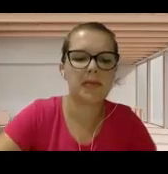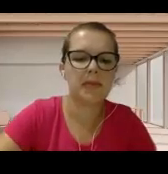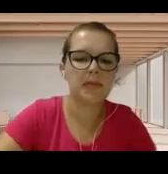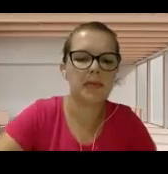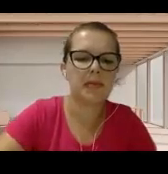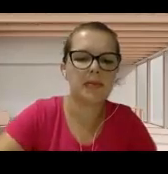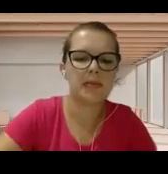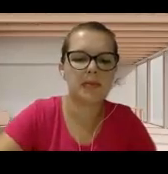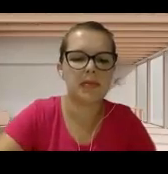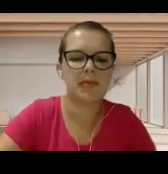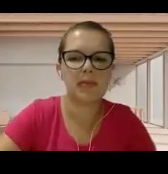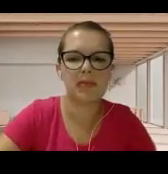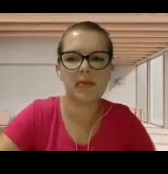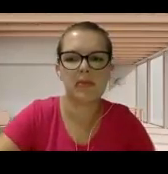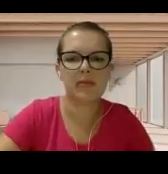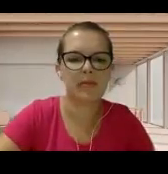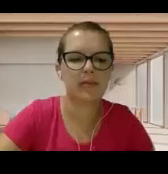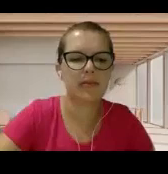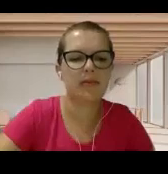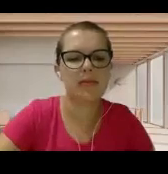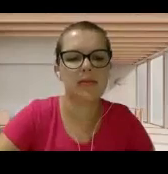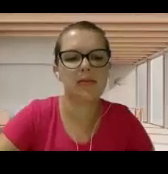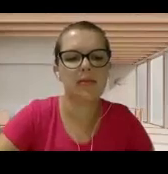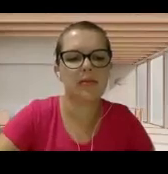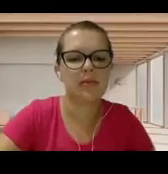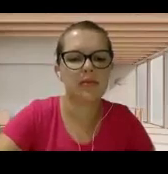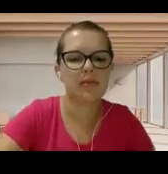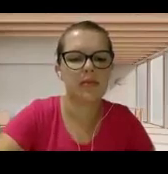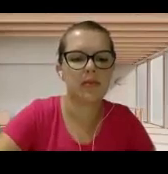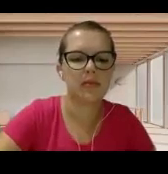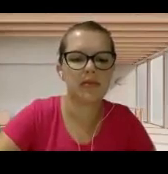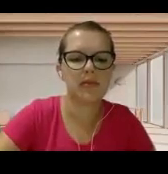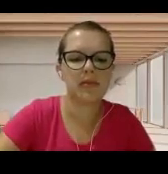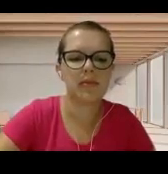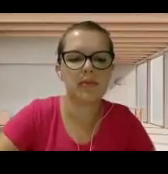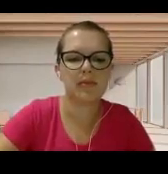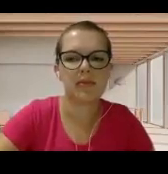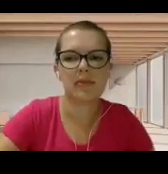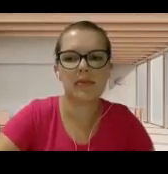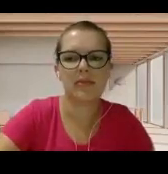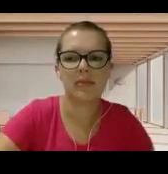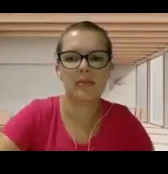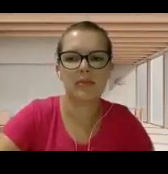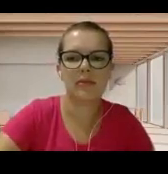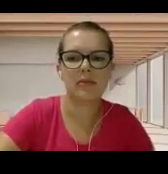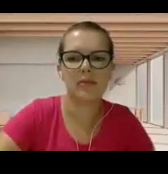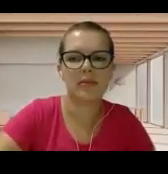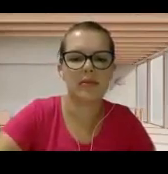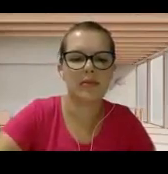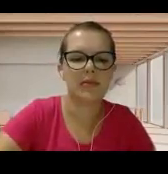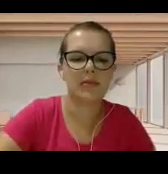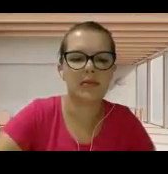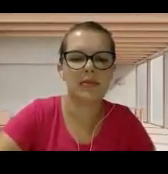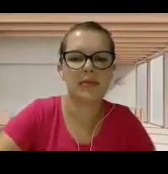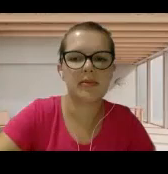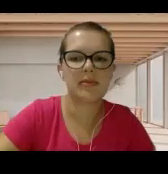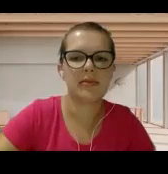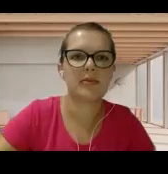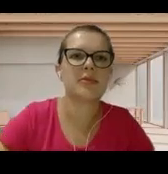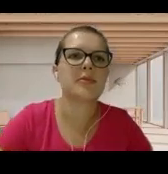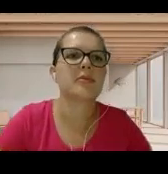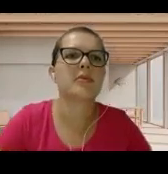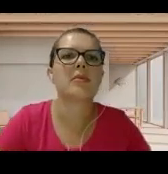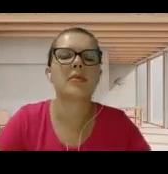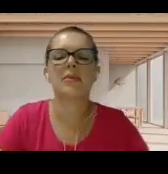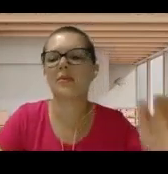ela determina qual é a possibilidade de determinada vazão ocorrer. Então, no